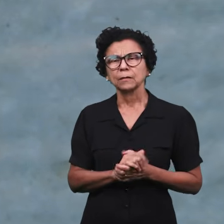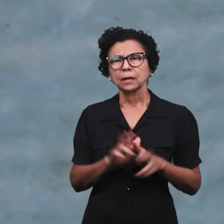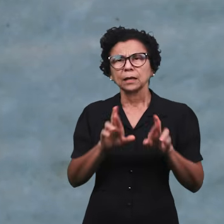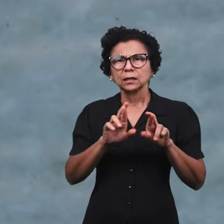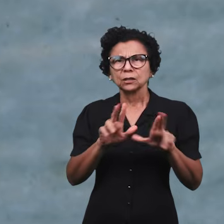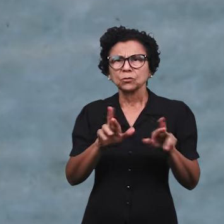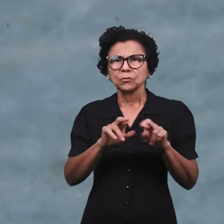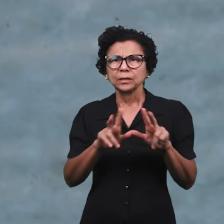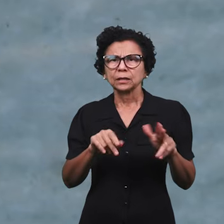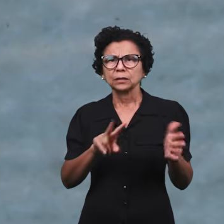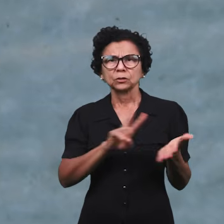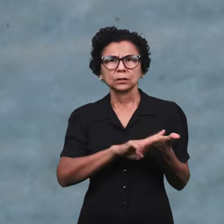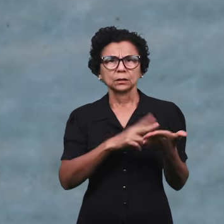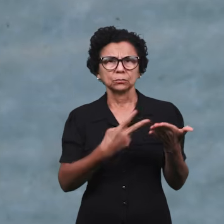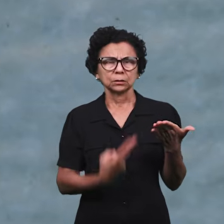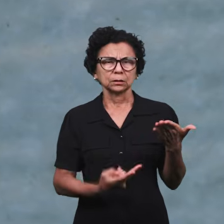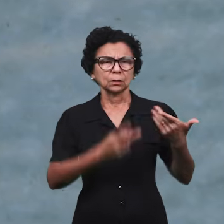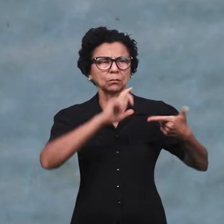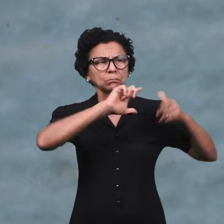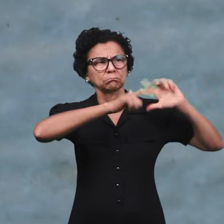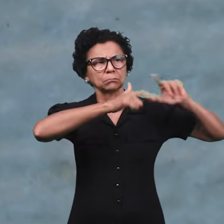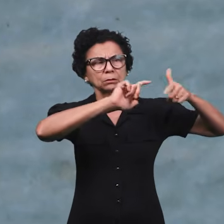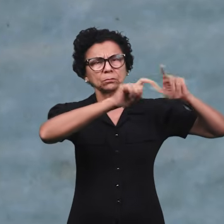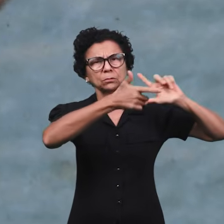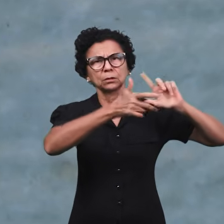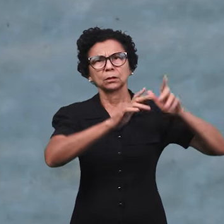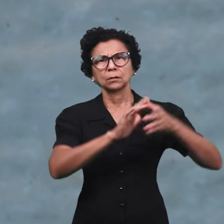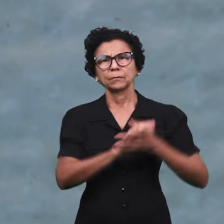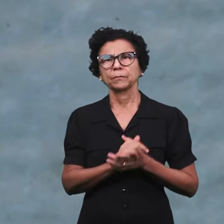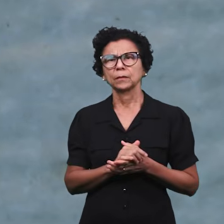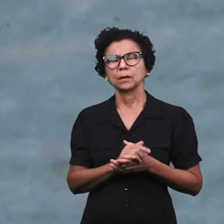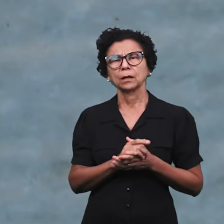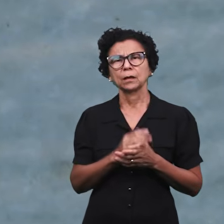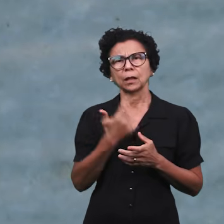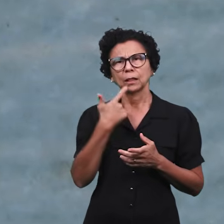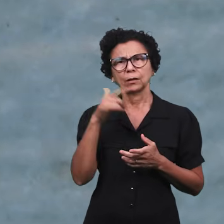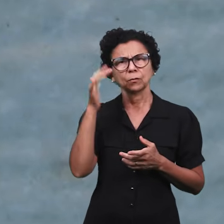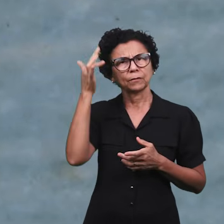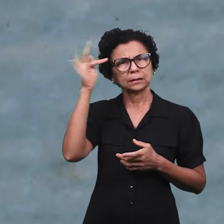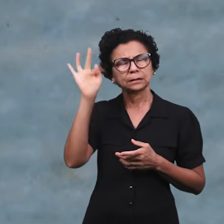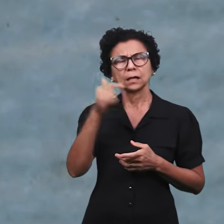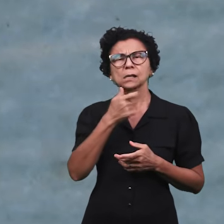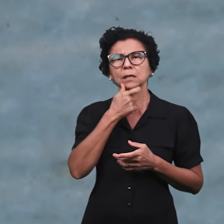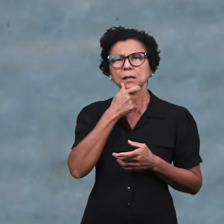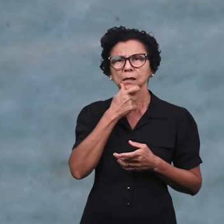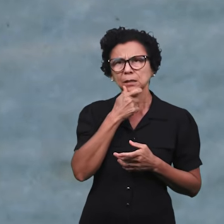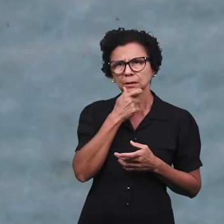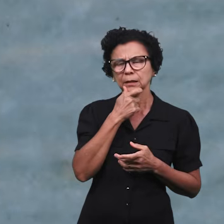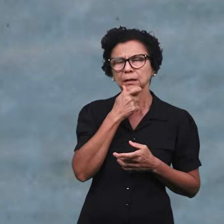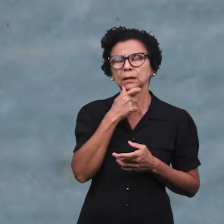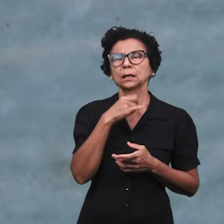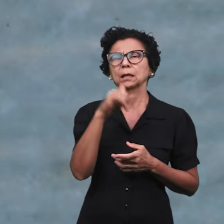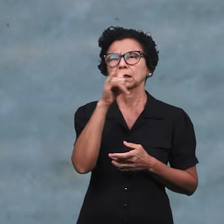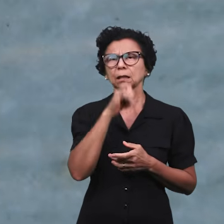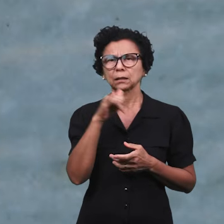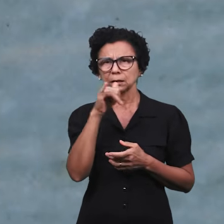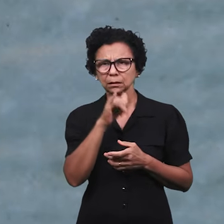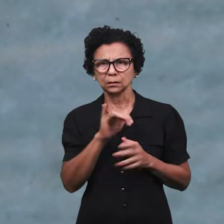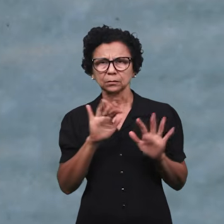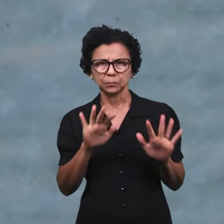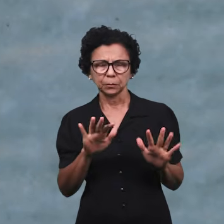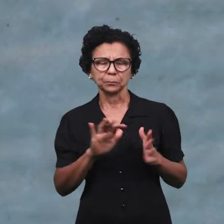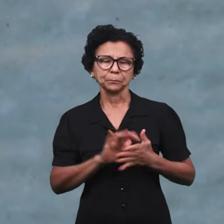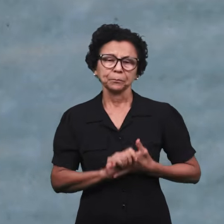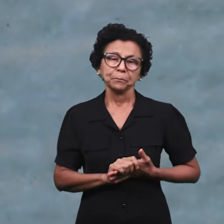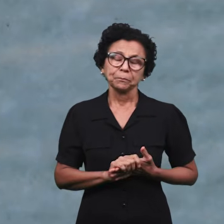né, por exemplo, o inglês para o francês, o italiano, enfim. Mas é interessante que